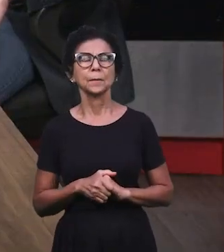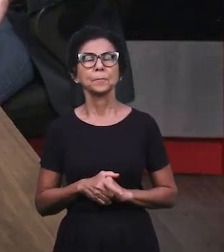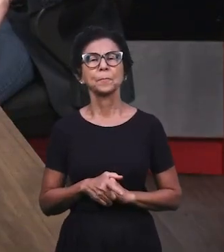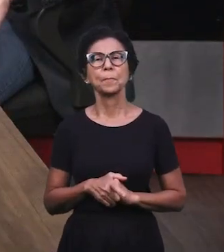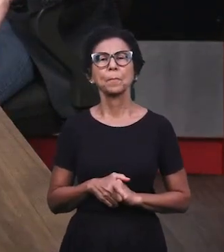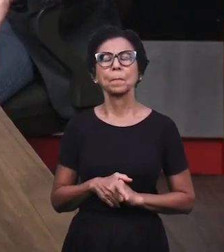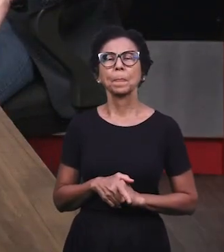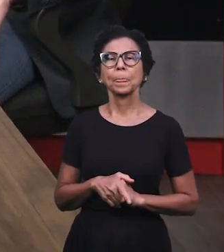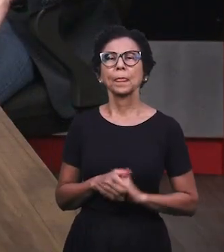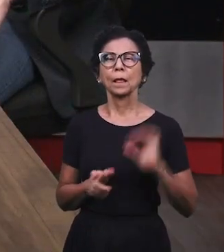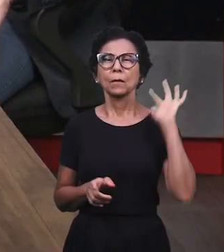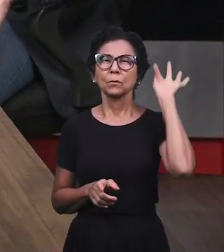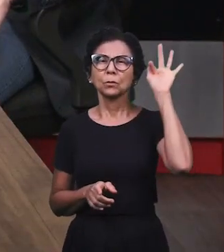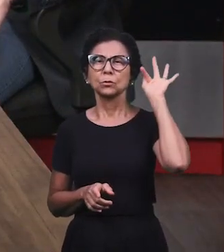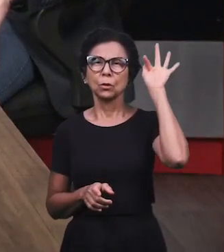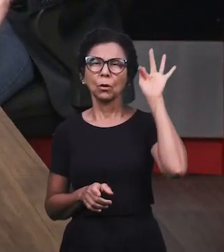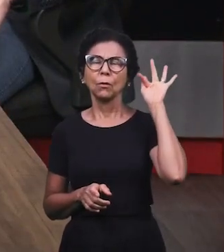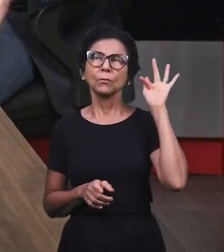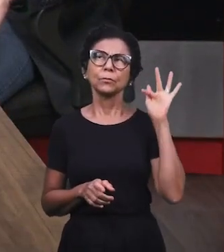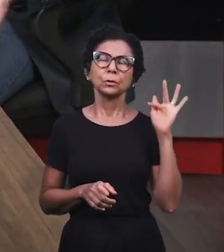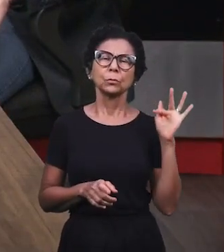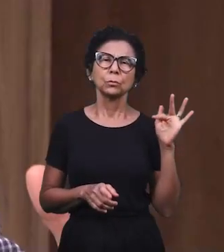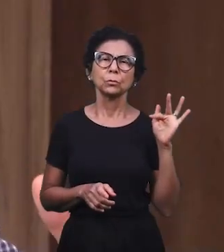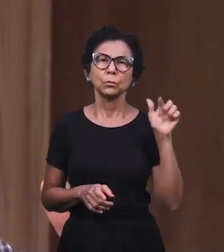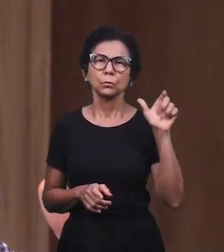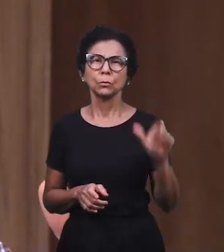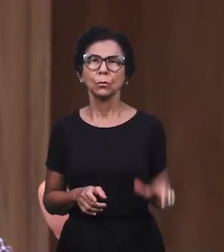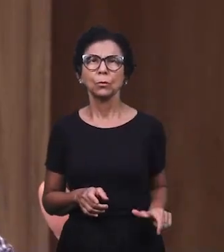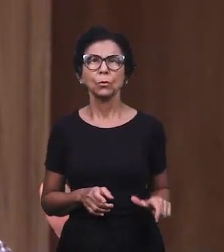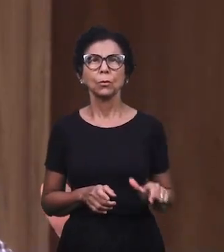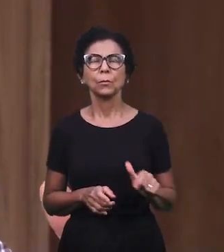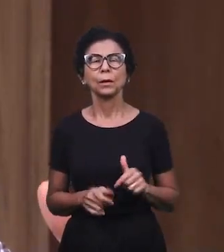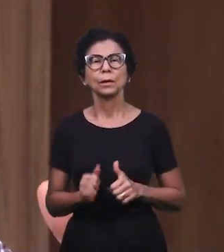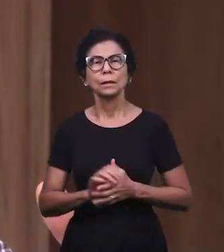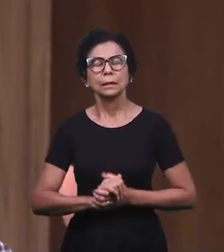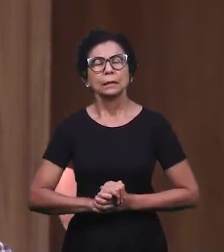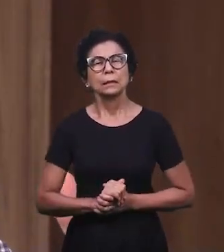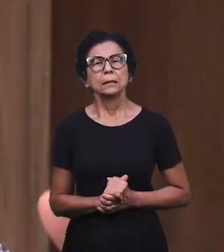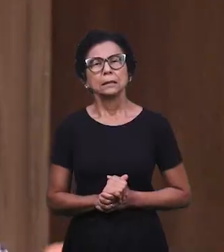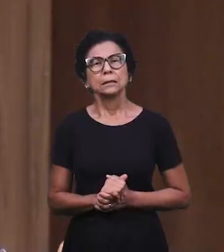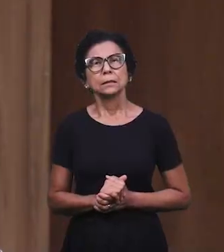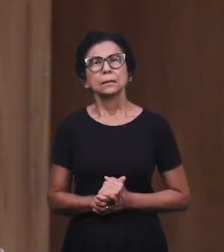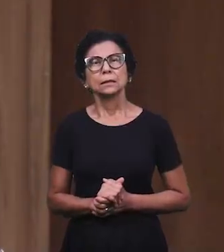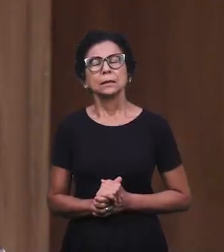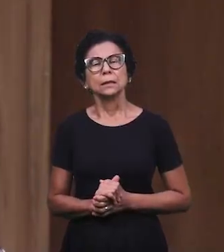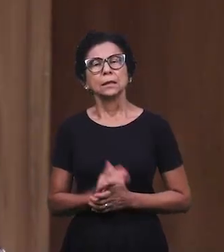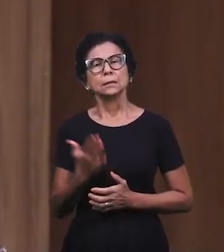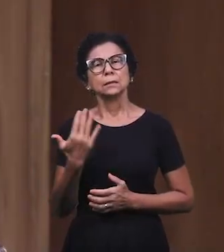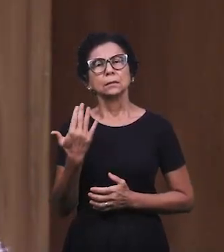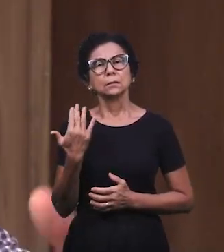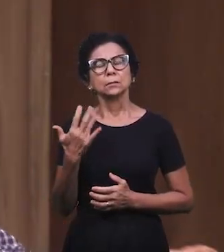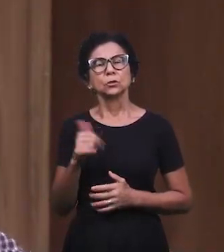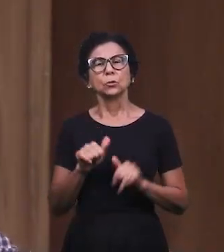vinha até então como o movimento de vanguarda na ciência,